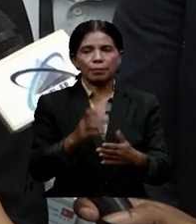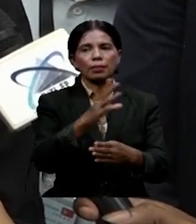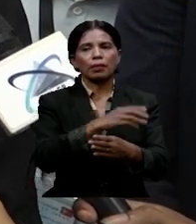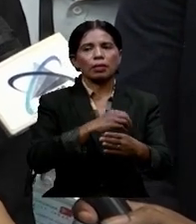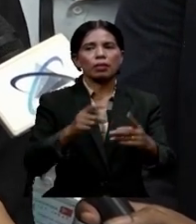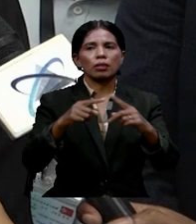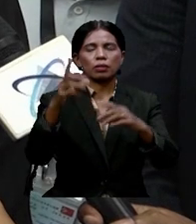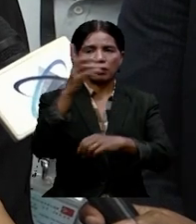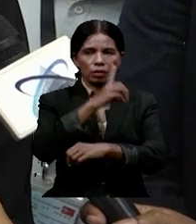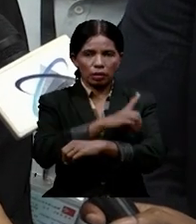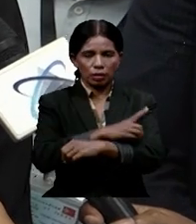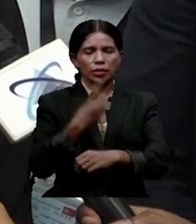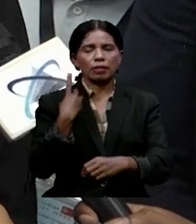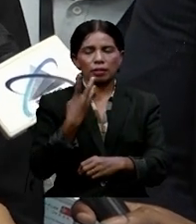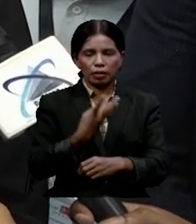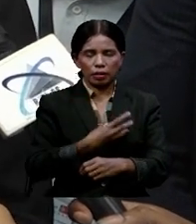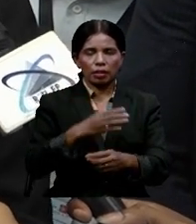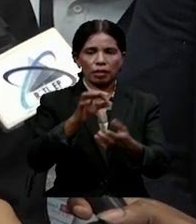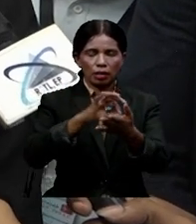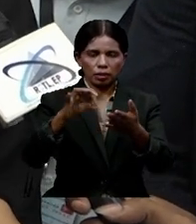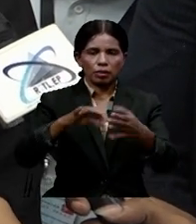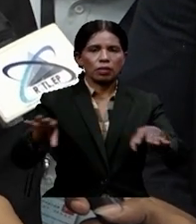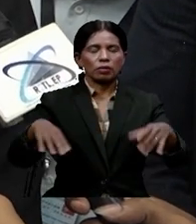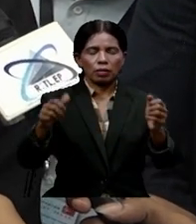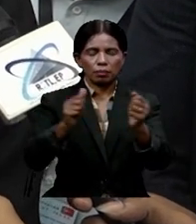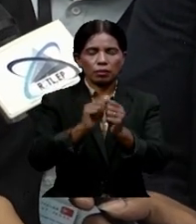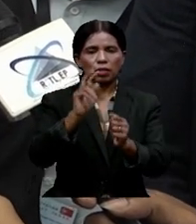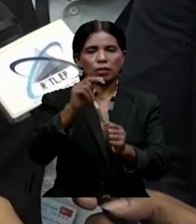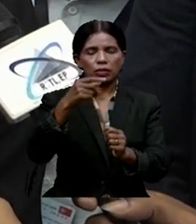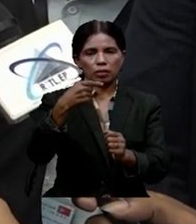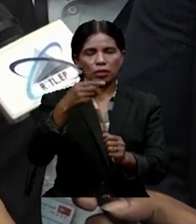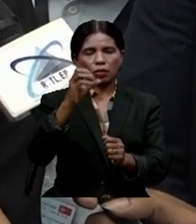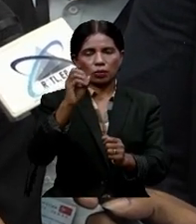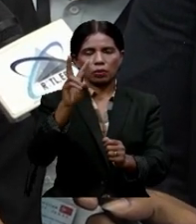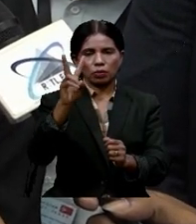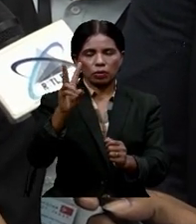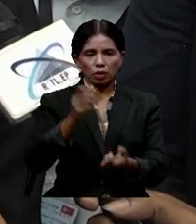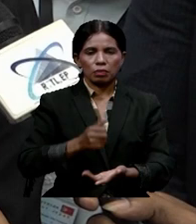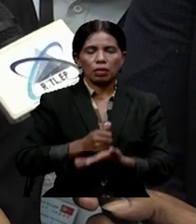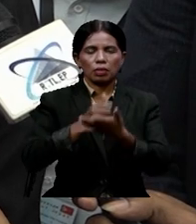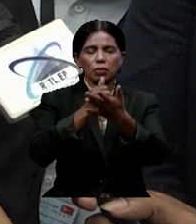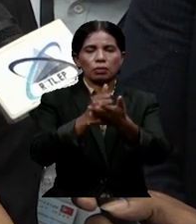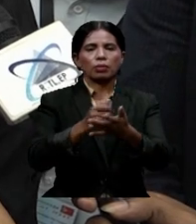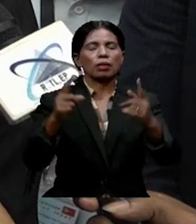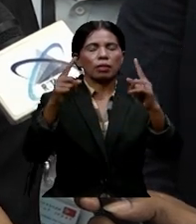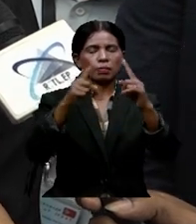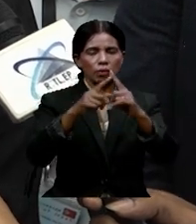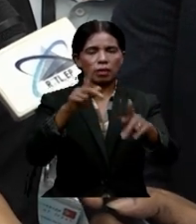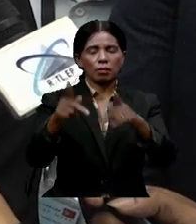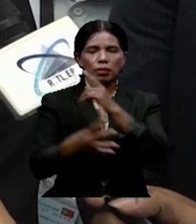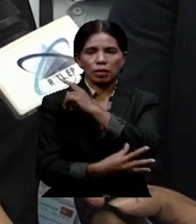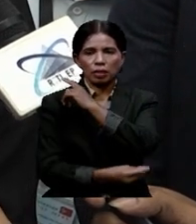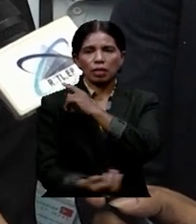o Lorai Kidaneita assina contrato com a NGO Rua para a tu. For assistência para hirak nebe mak vulnerável